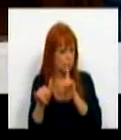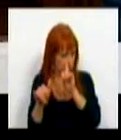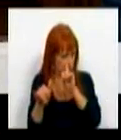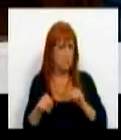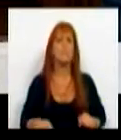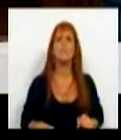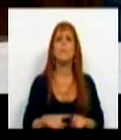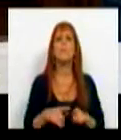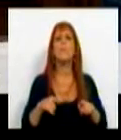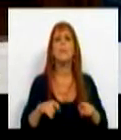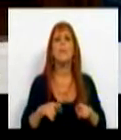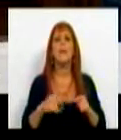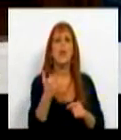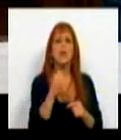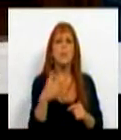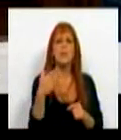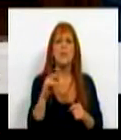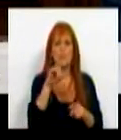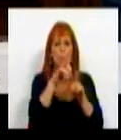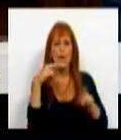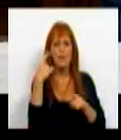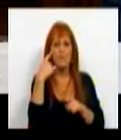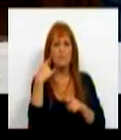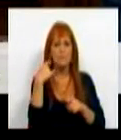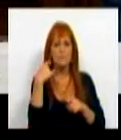Isto é um city. E em 2017 o Banif